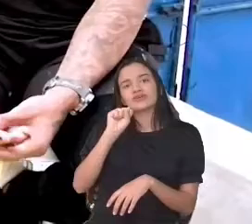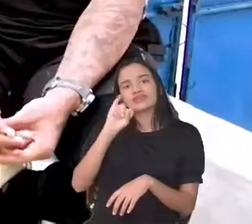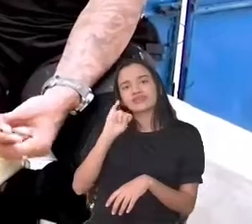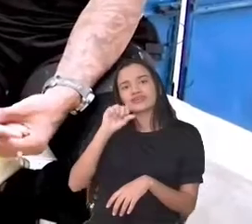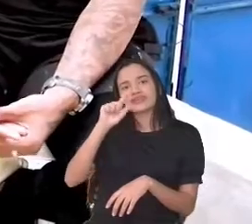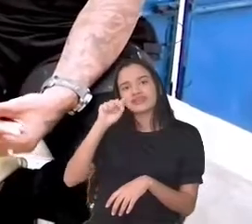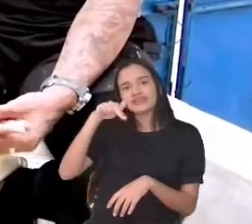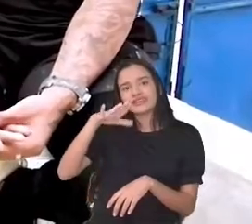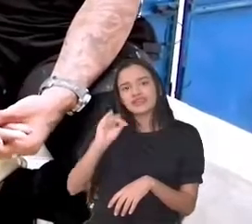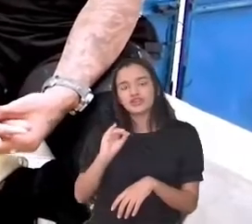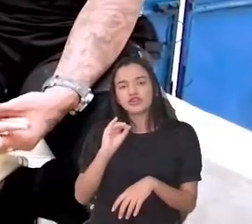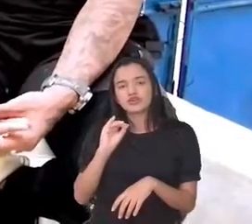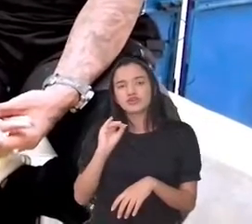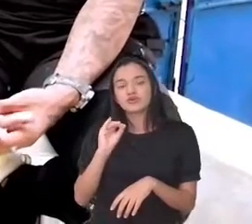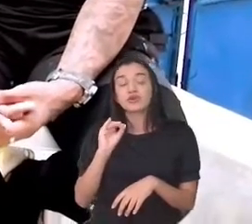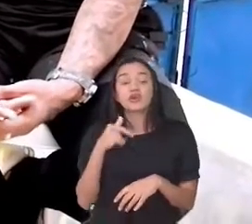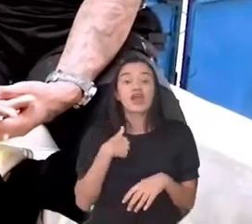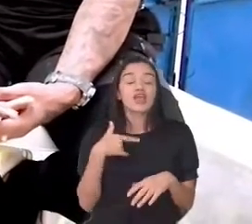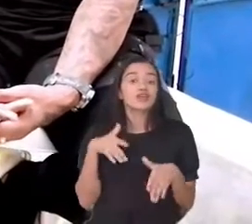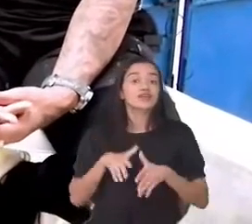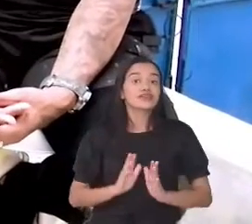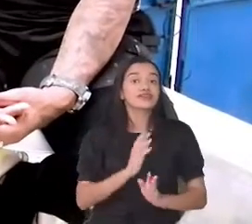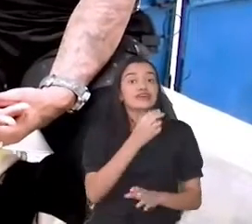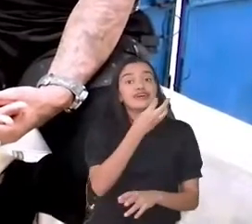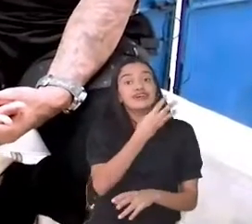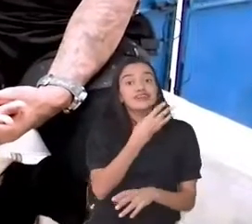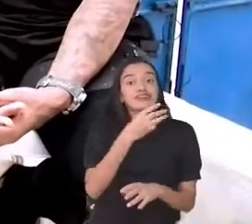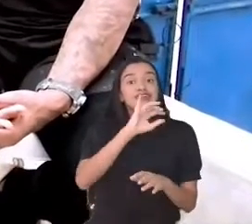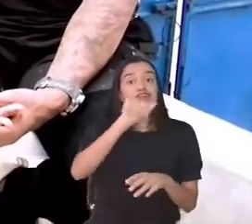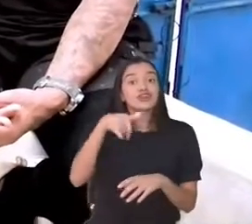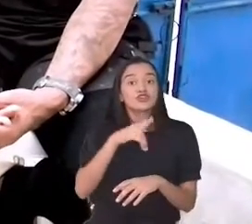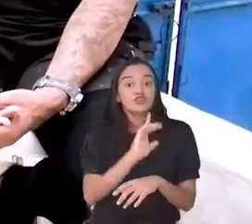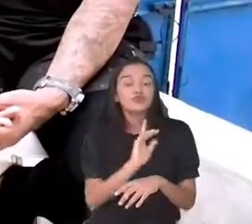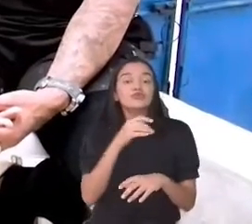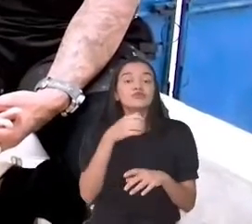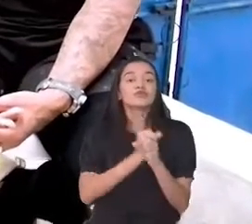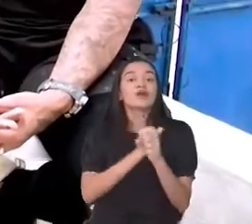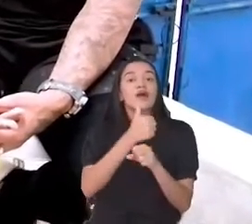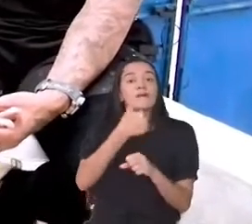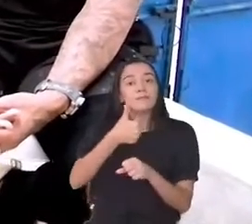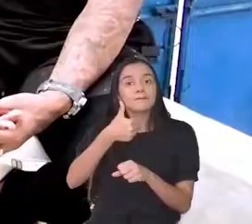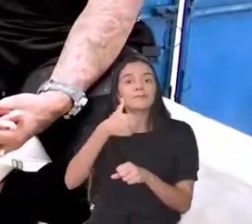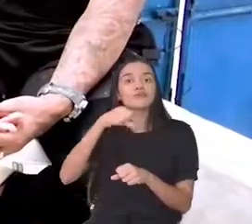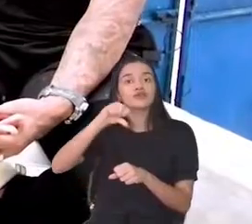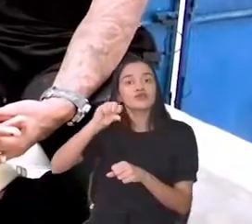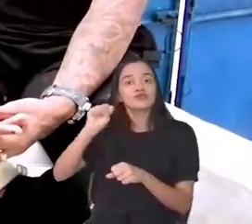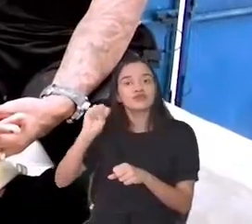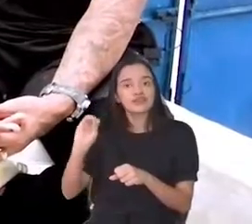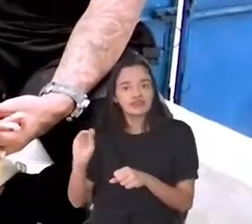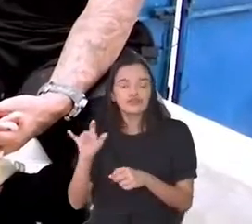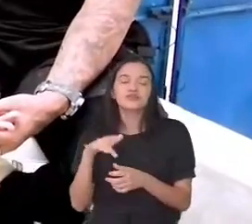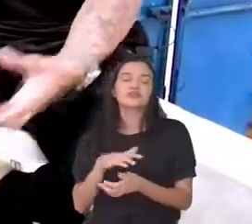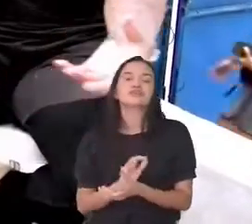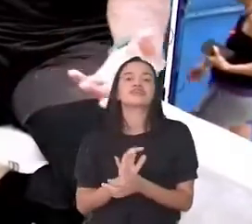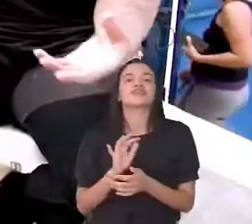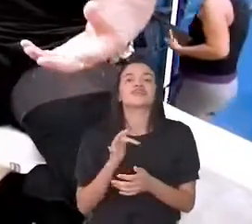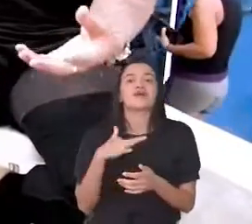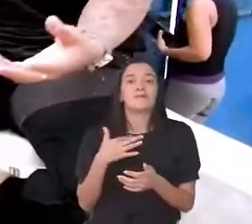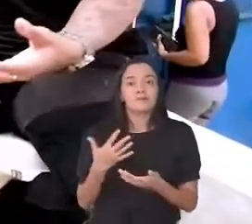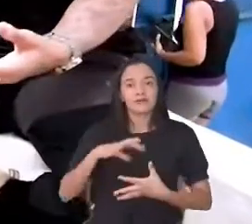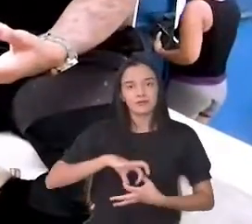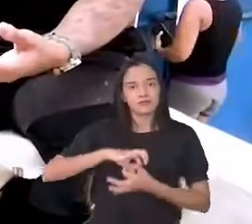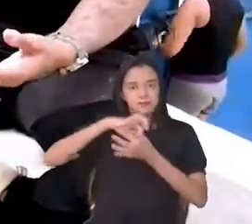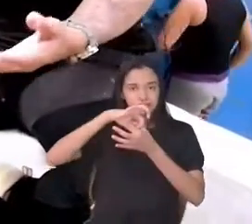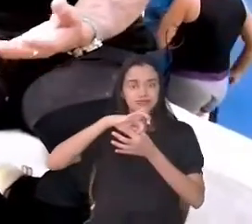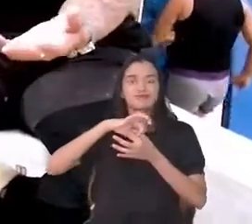canceriano. Dia 3 de julho de 1980. Olha aí, nada mais canceriano do que o quê? Pintar corações e amor por aí, Nada, né?